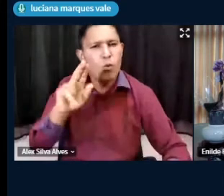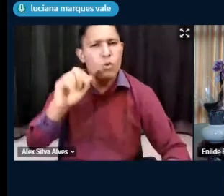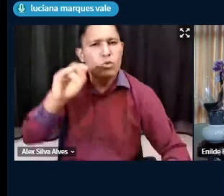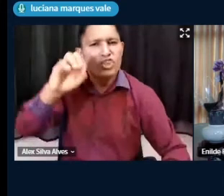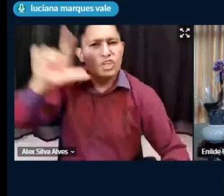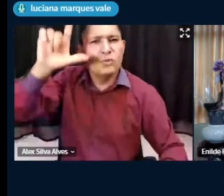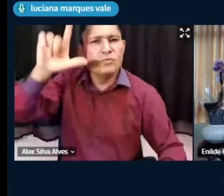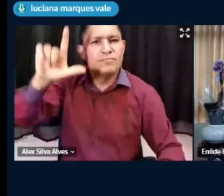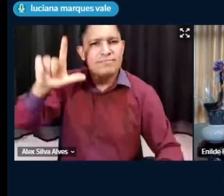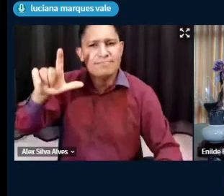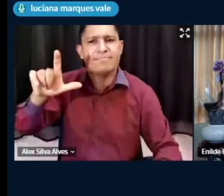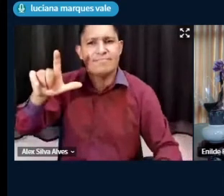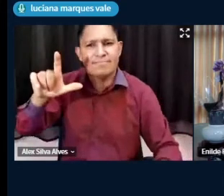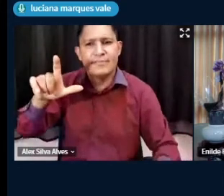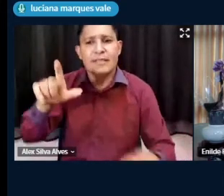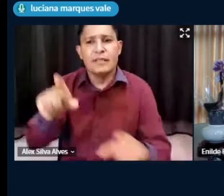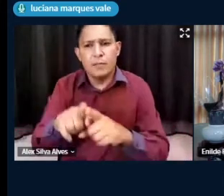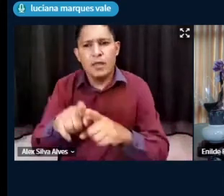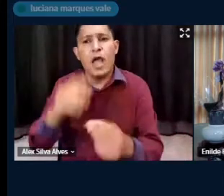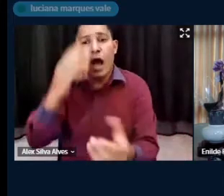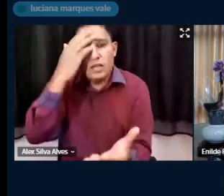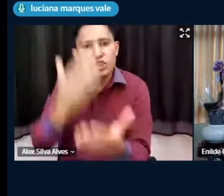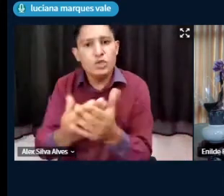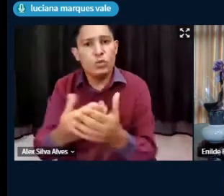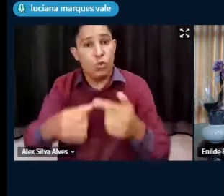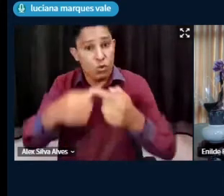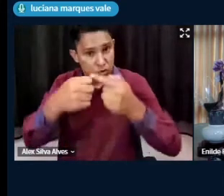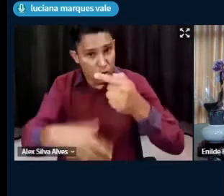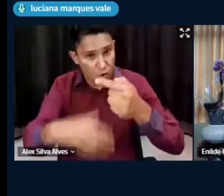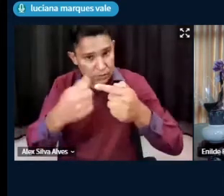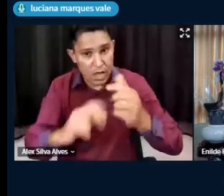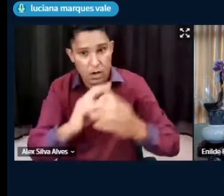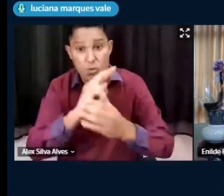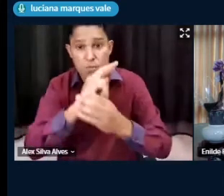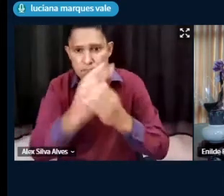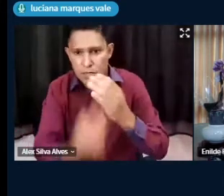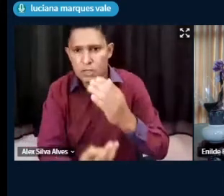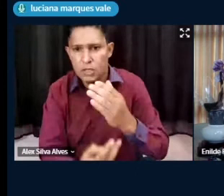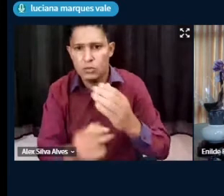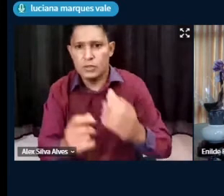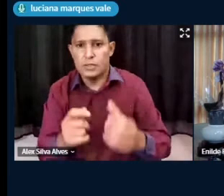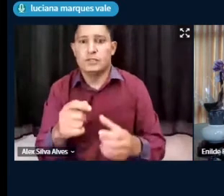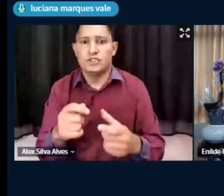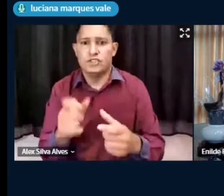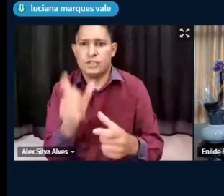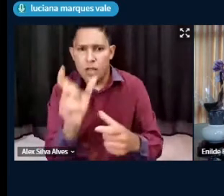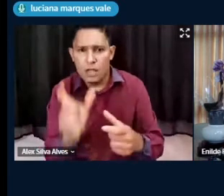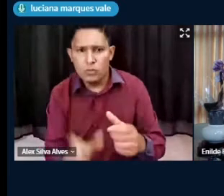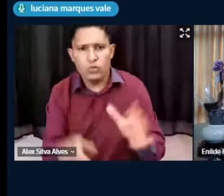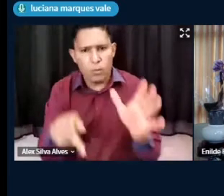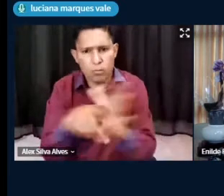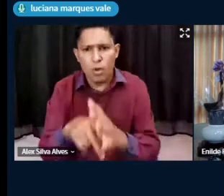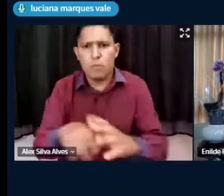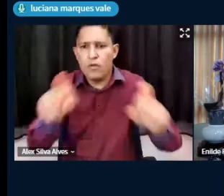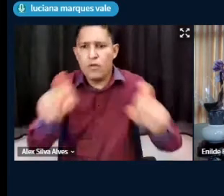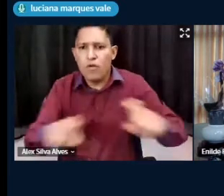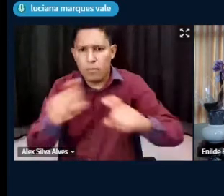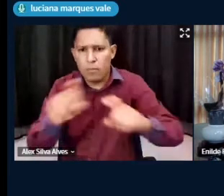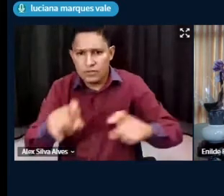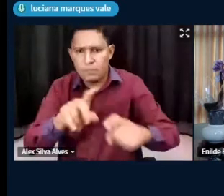busca por uma comunicação útil. E também acreditamos que esse glossário bilíngue dos termos